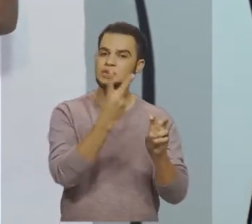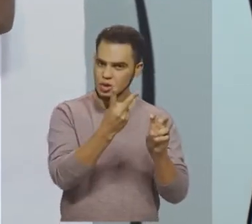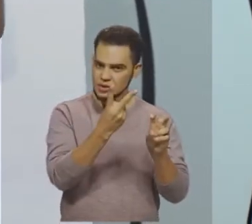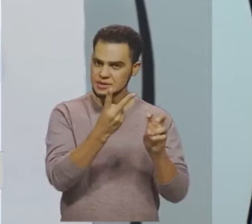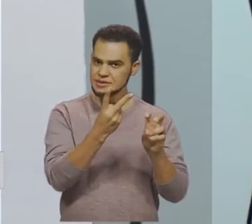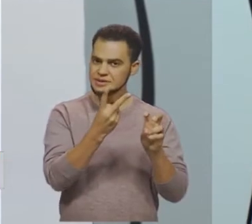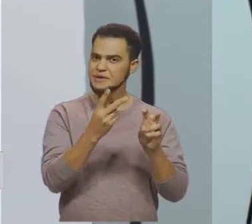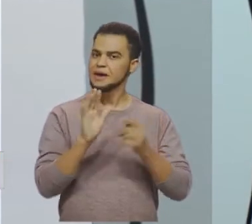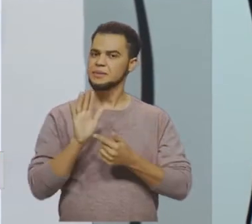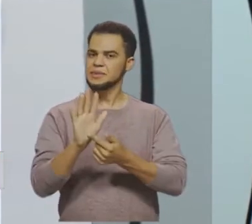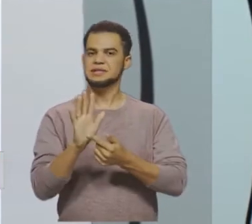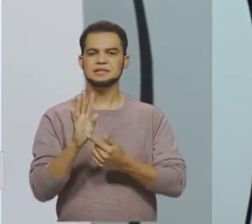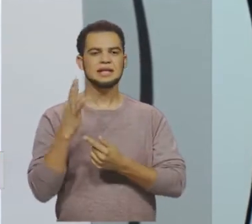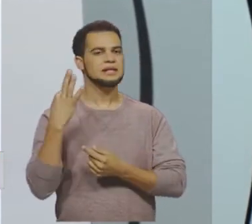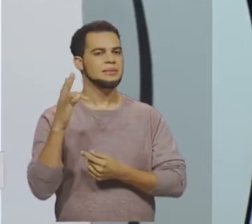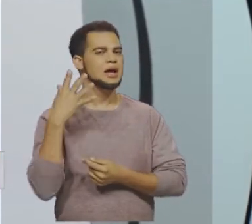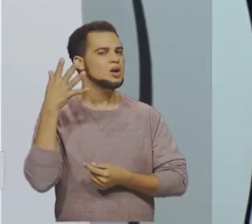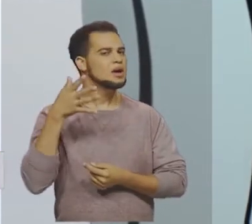Aí, o que eu faço?